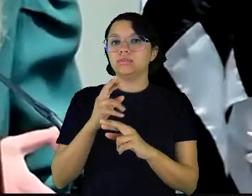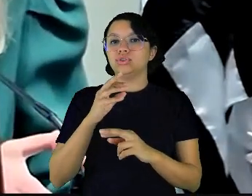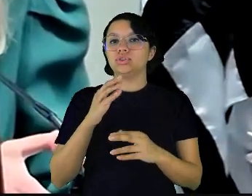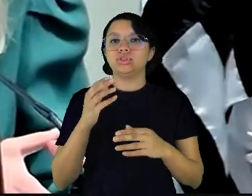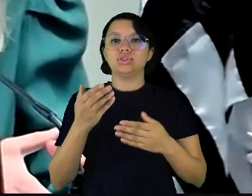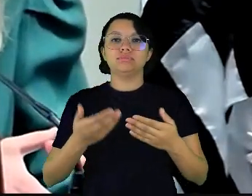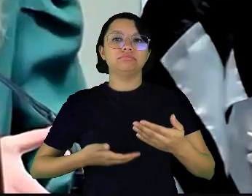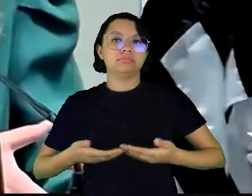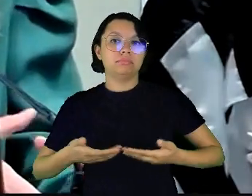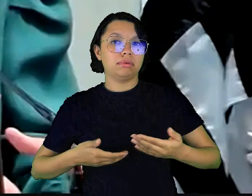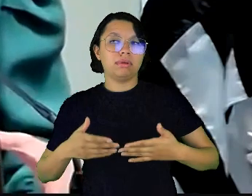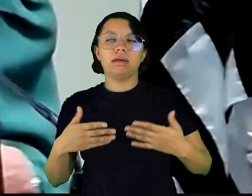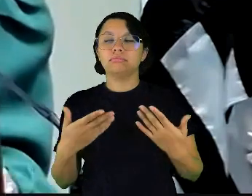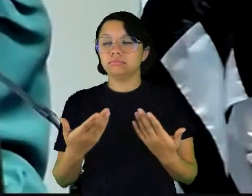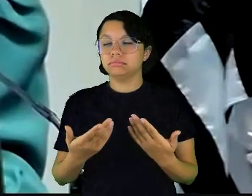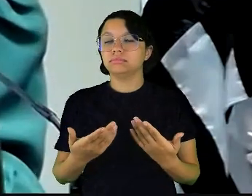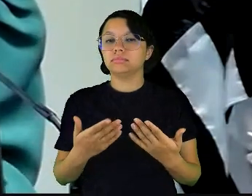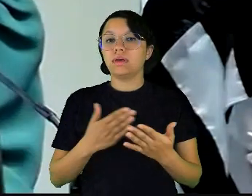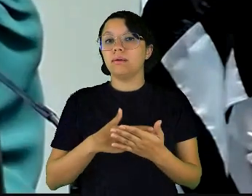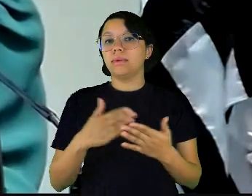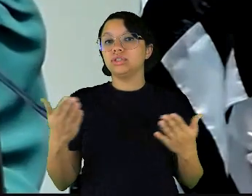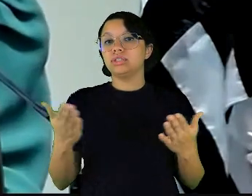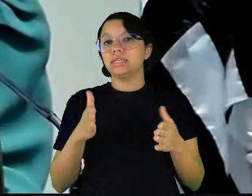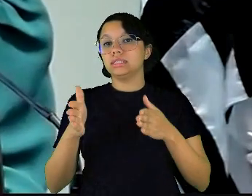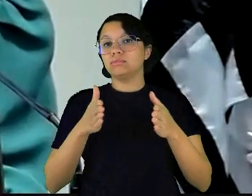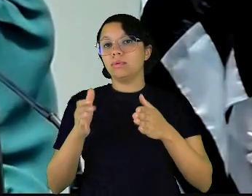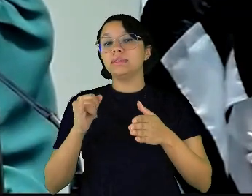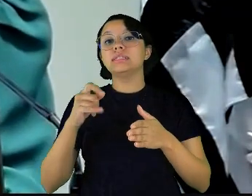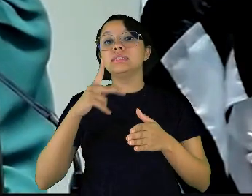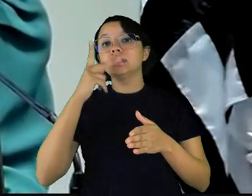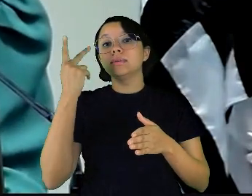partir deste momento, se o trabalhador